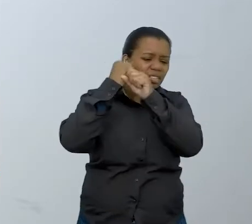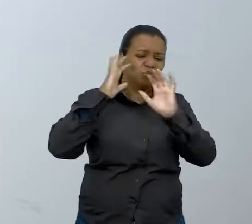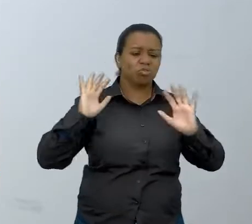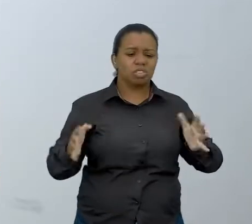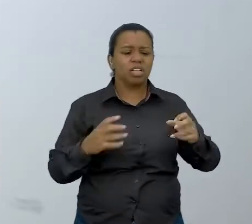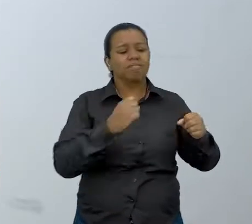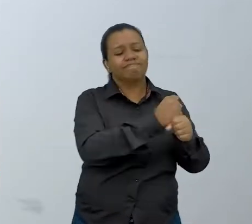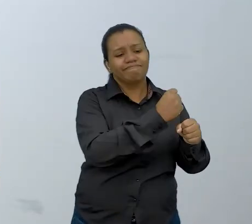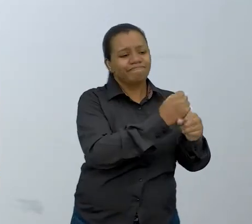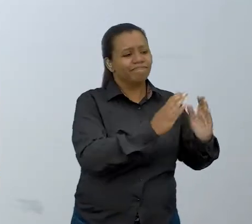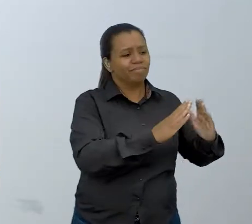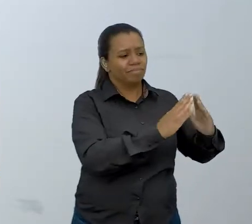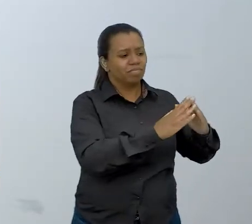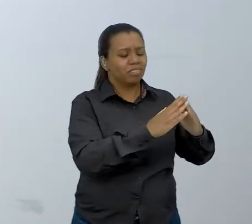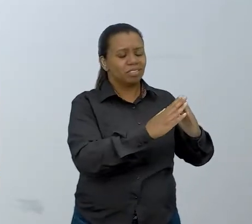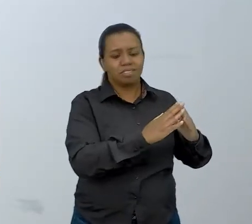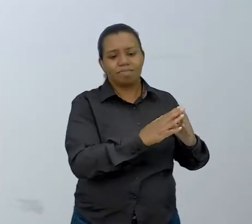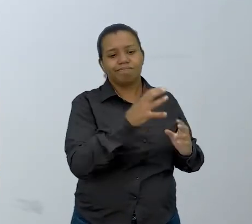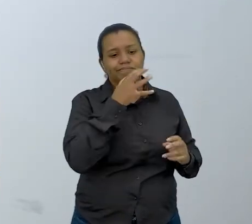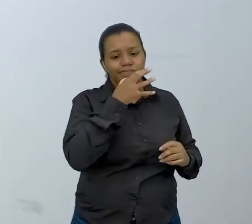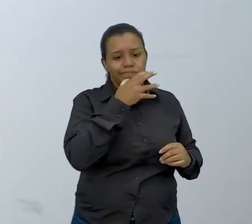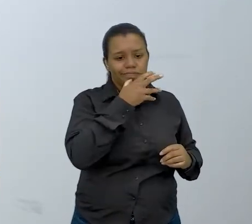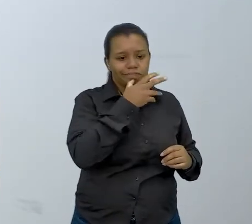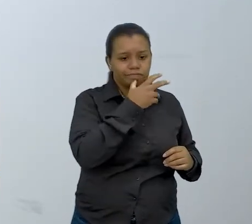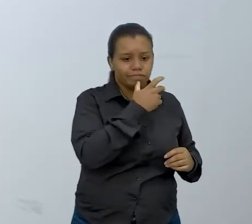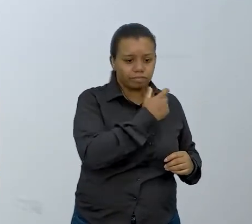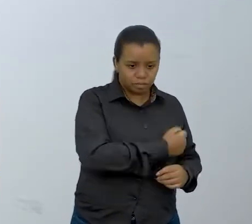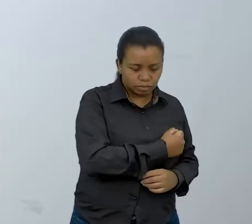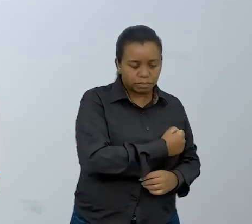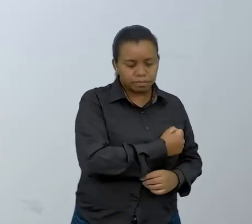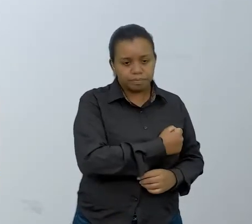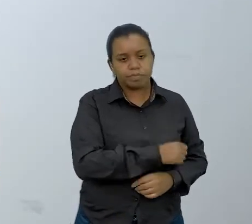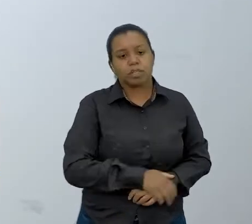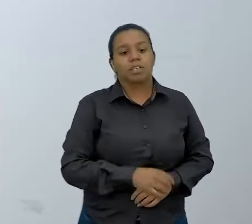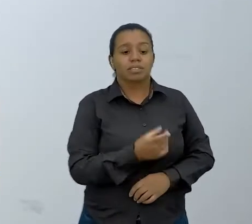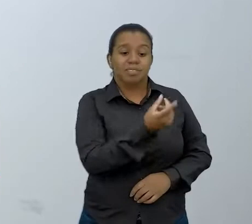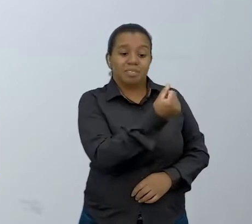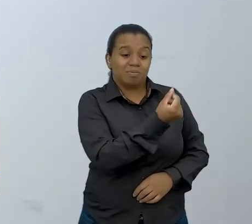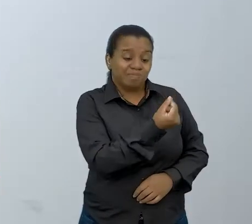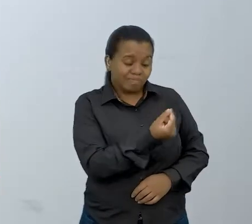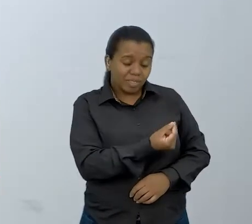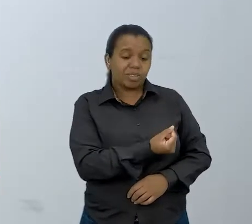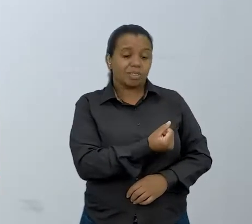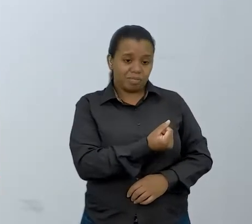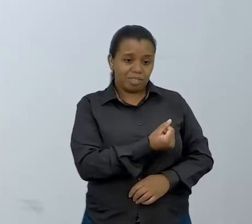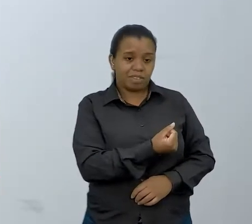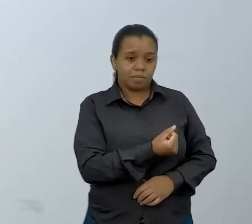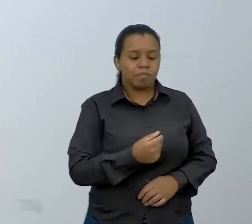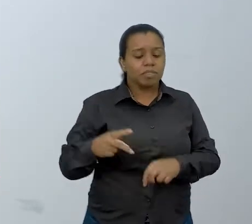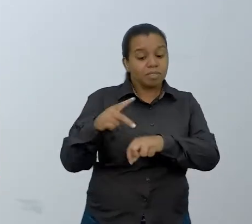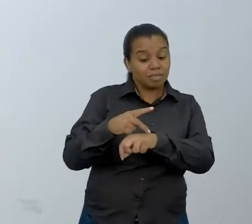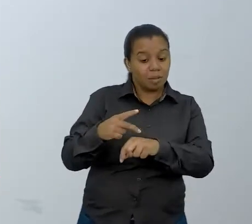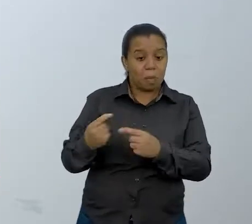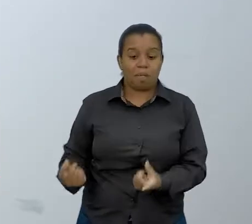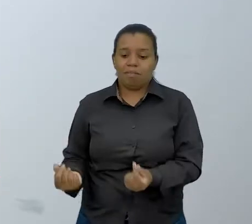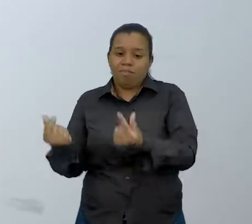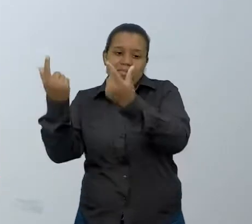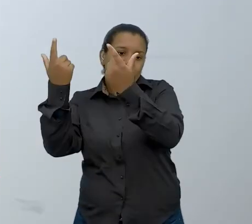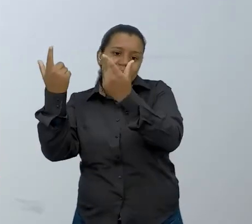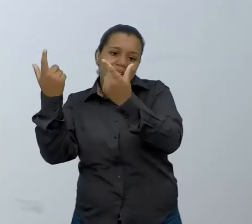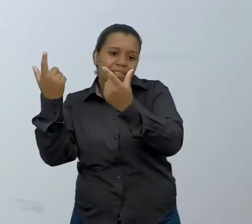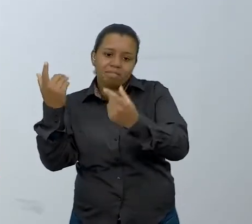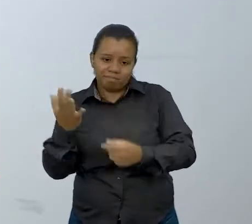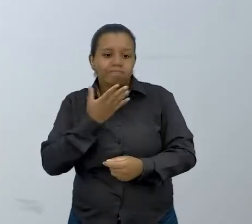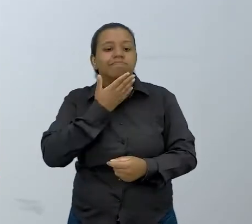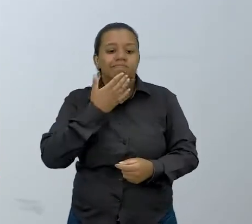existe esse processo de prevenção de desastres por causa do elemento econômico. Quem é mais rico se recupera muito mais rápido do